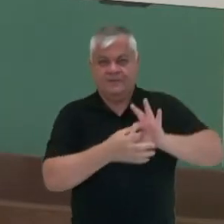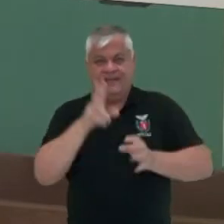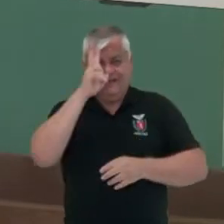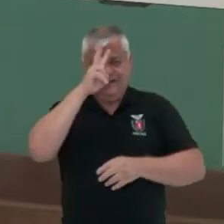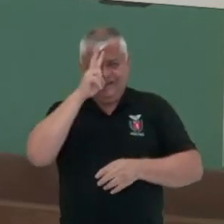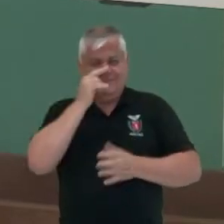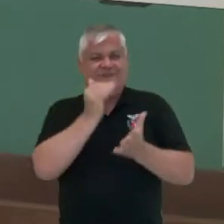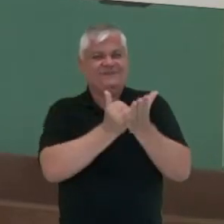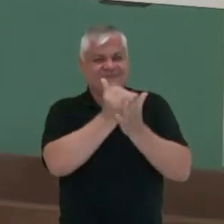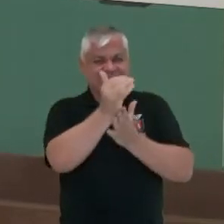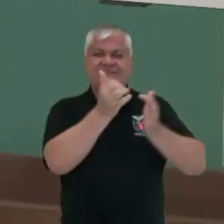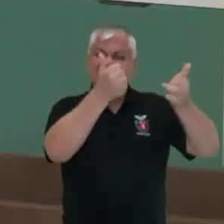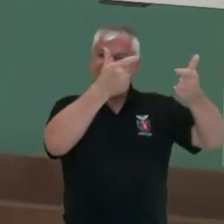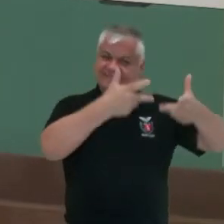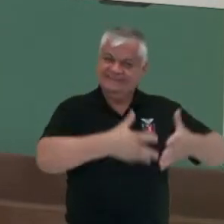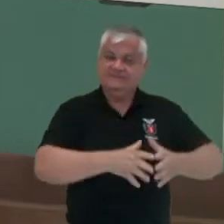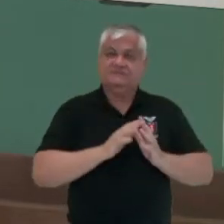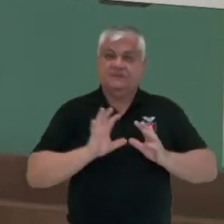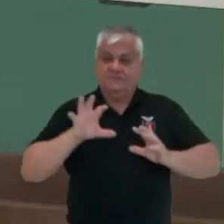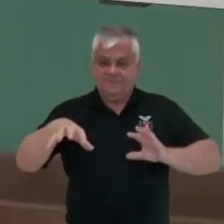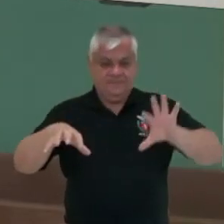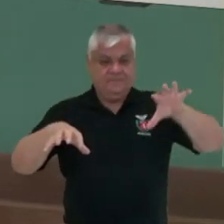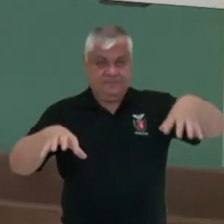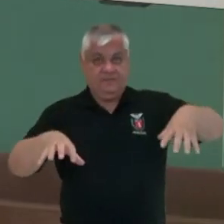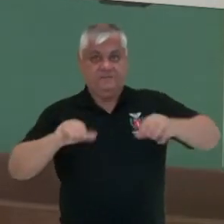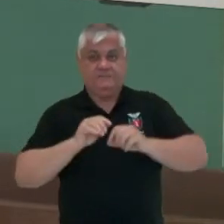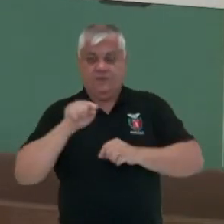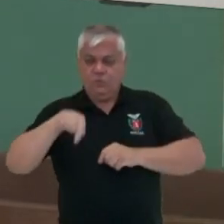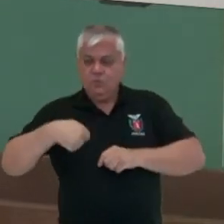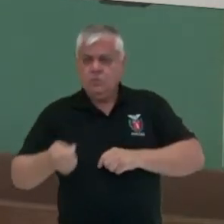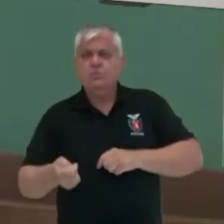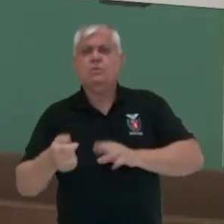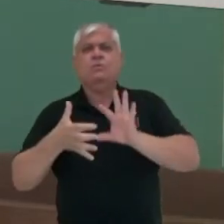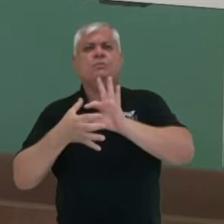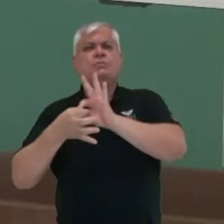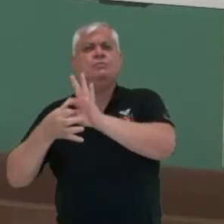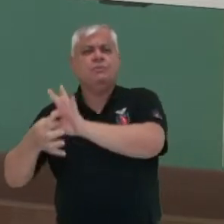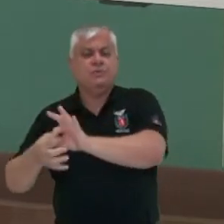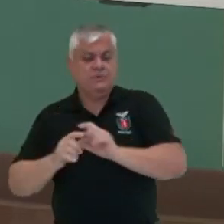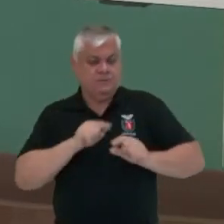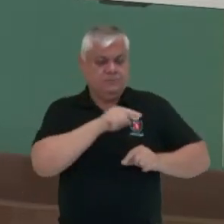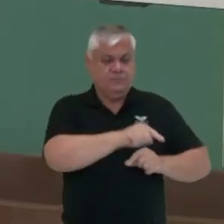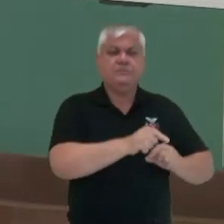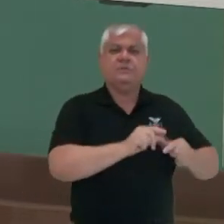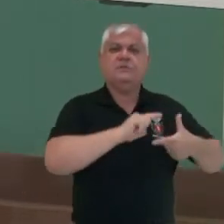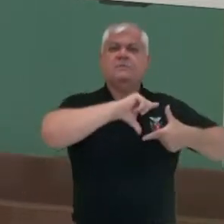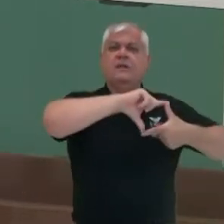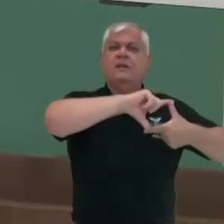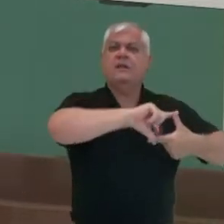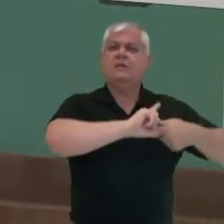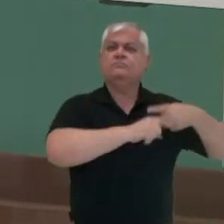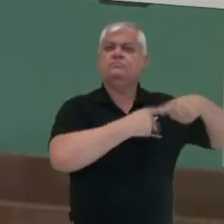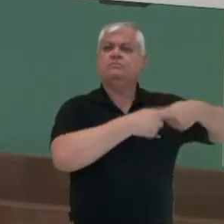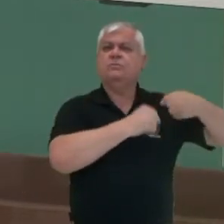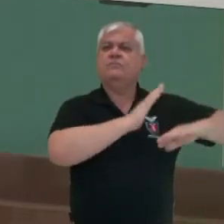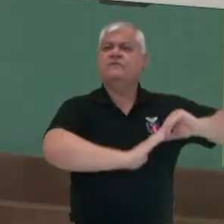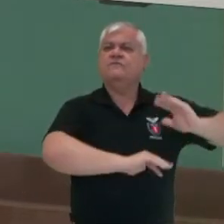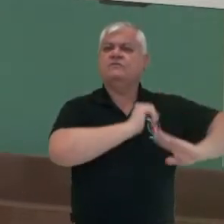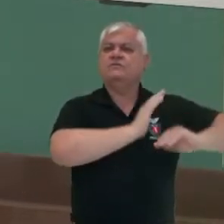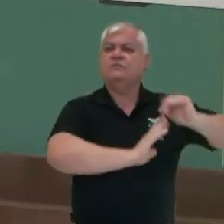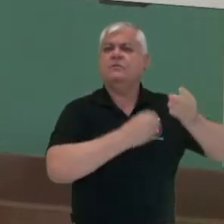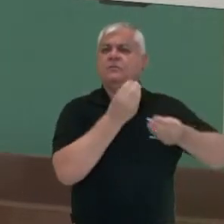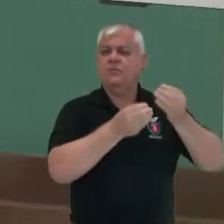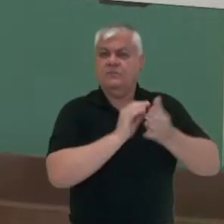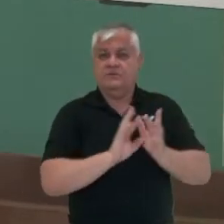comentamos lá no comecinho? Então a gente vai diferenciar o que é o boxe tradicional e o que é profissional, perdão, e o que é o